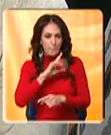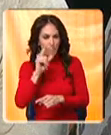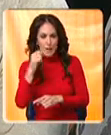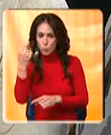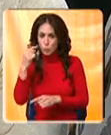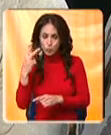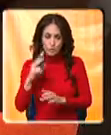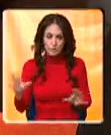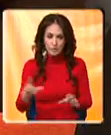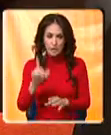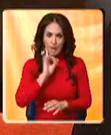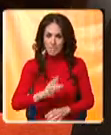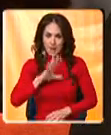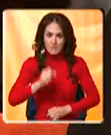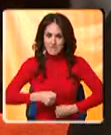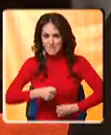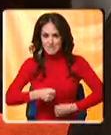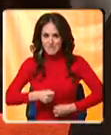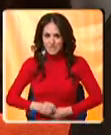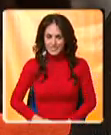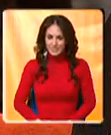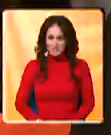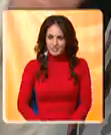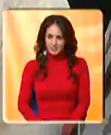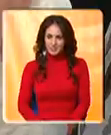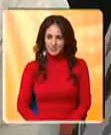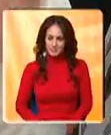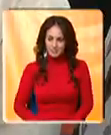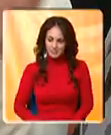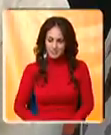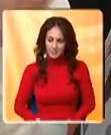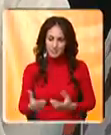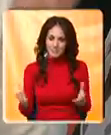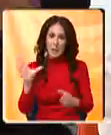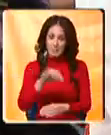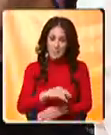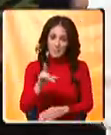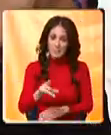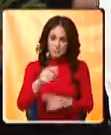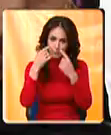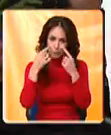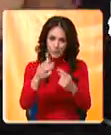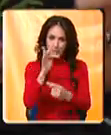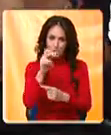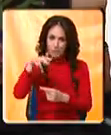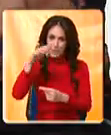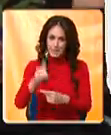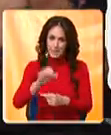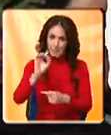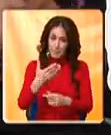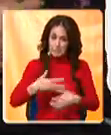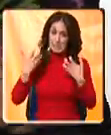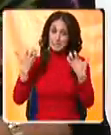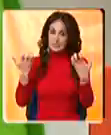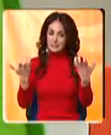meus. A Dona Conceição já está ali a dizer algumas coisas. Há mais para mostrar à Fanny. Este é o primeiro